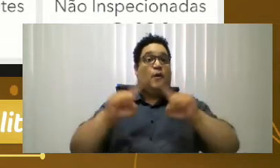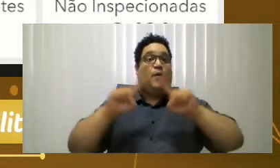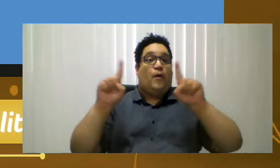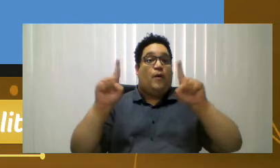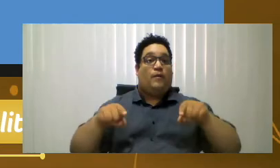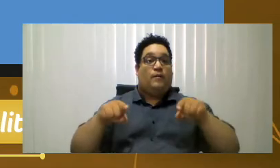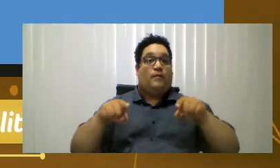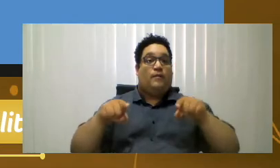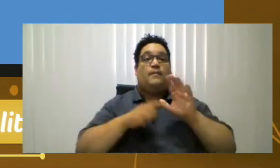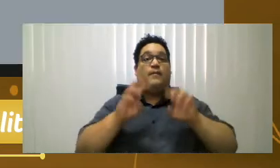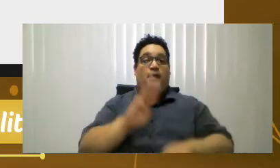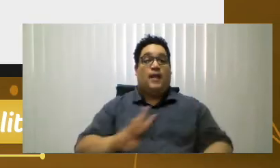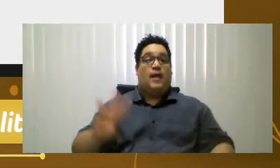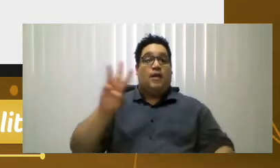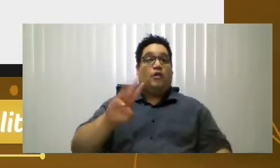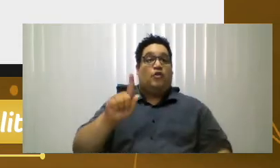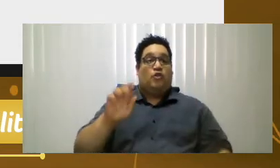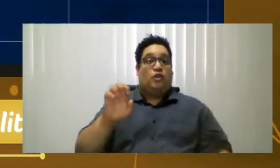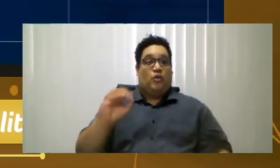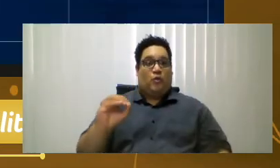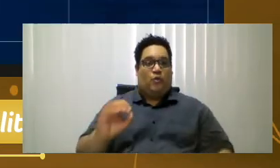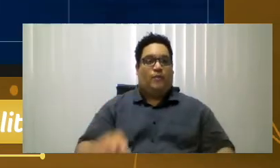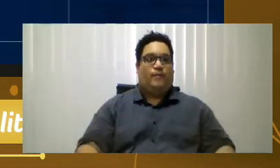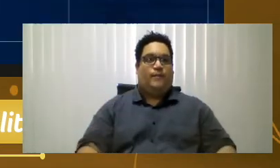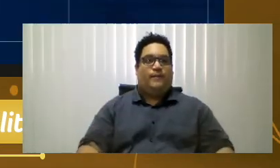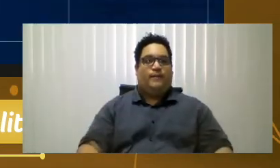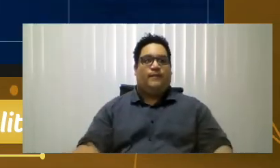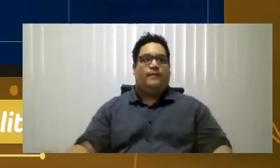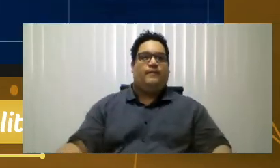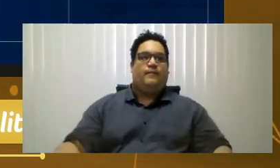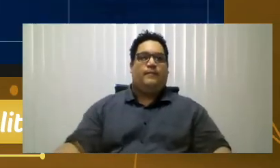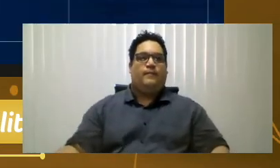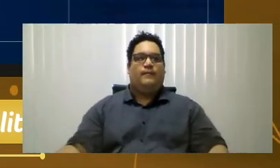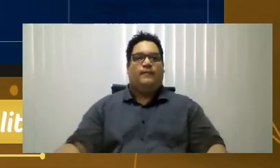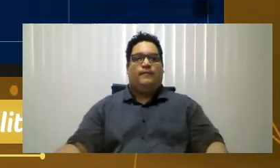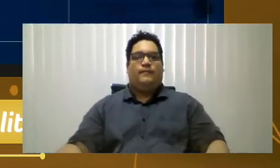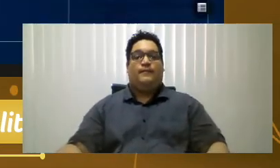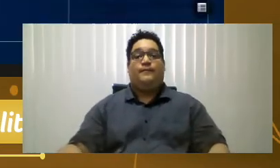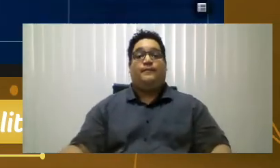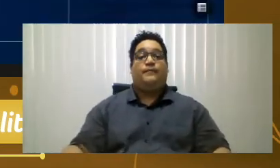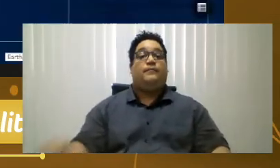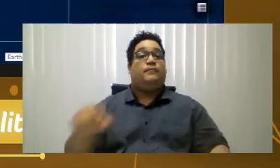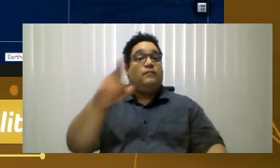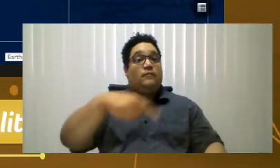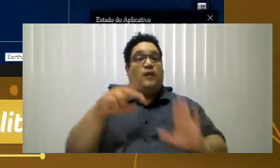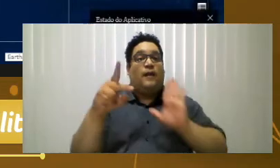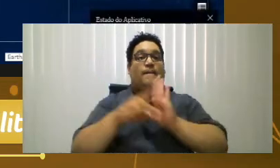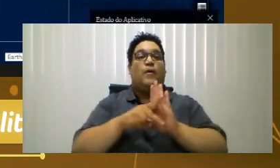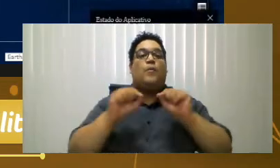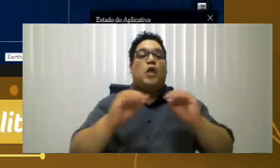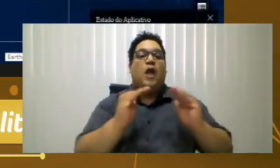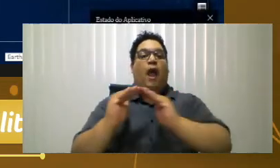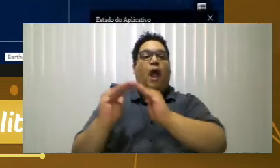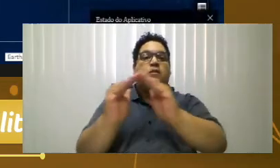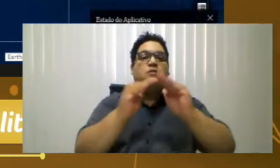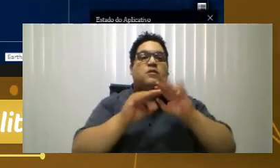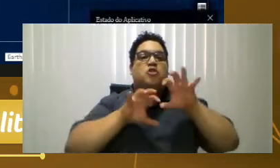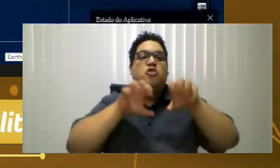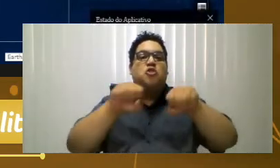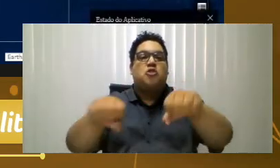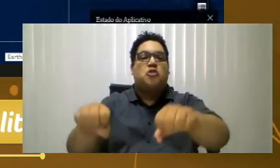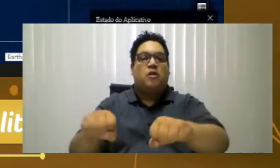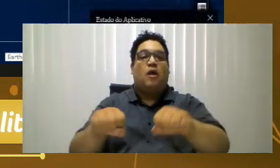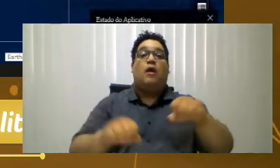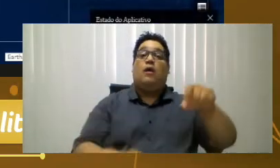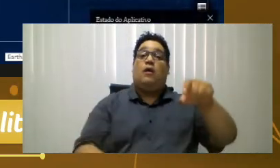geotecnologia, mas eu vou, como aqui é específico para a questão de ocupações irregulares, e o Pedro já disse